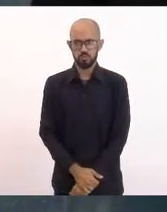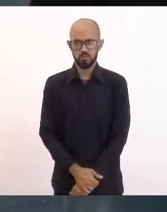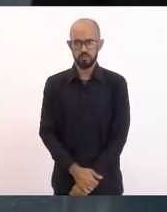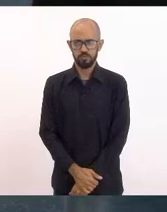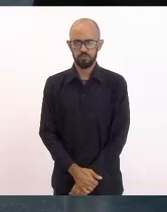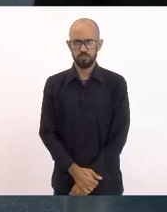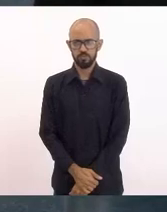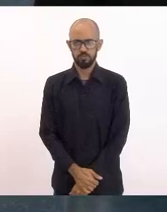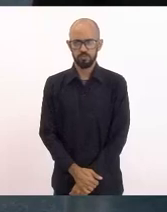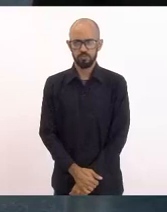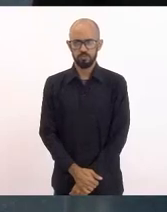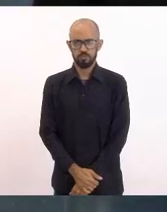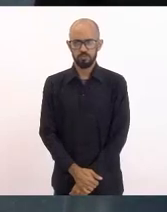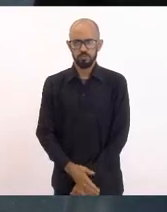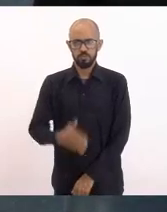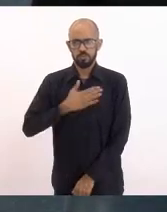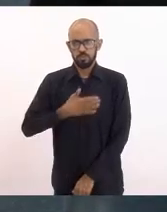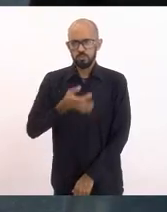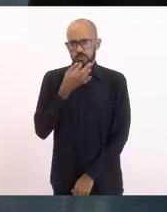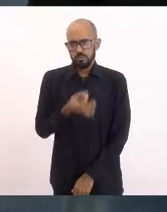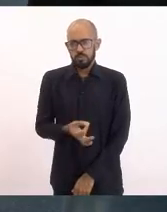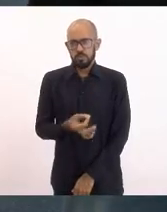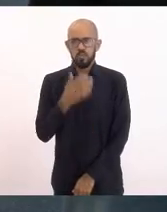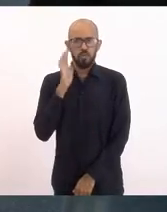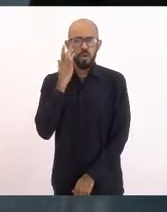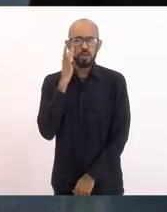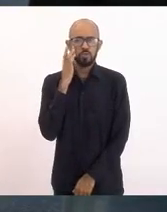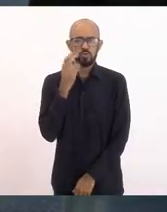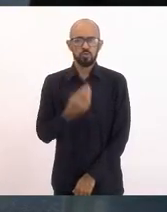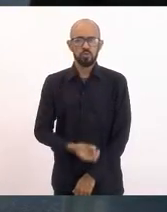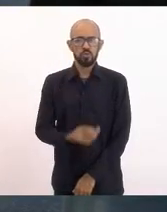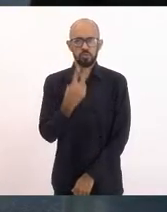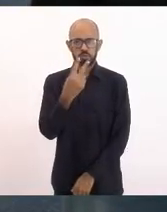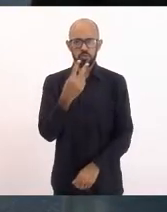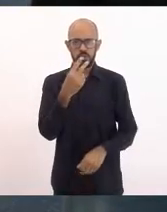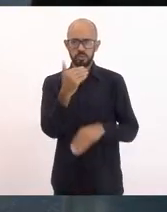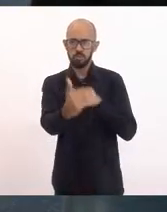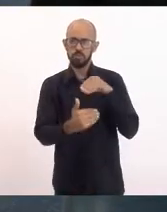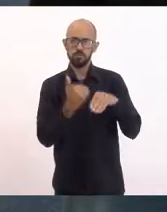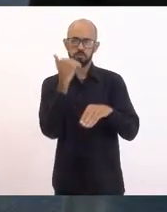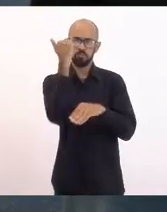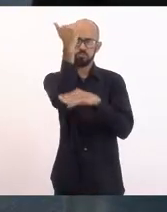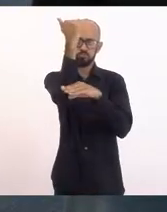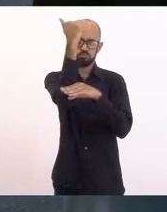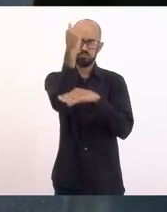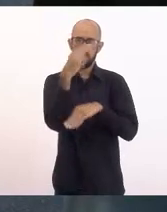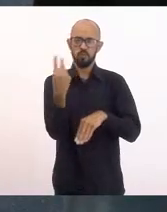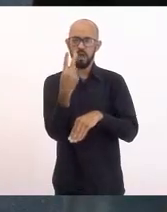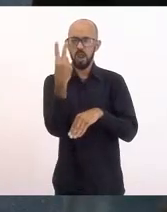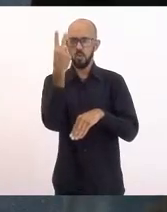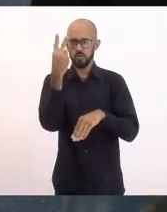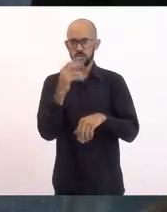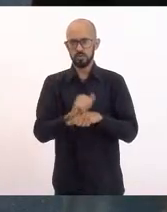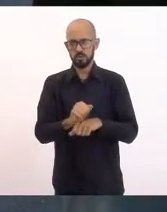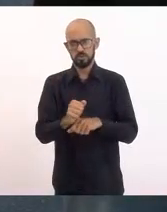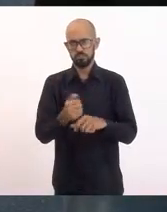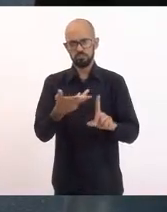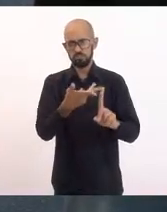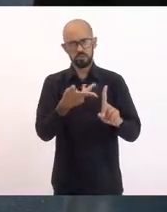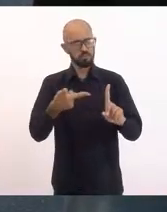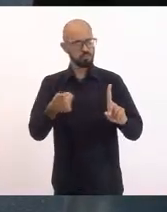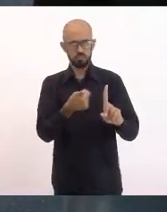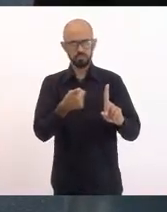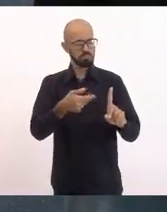Acho até que ambos estão me supervalorizando. Não merecia ser citado